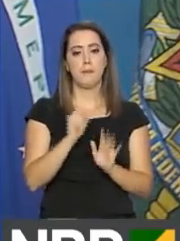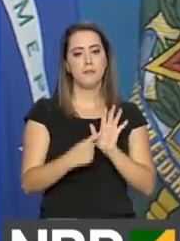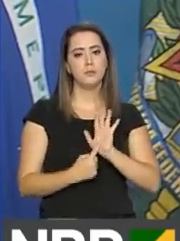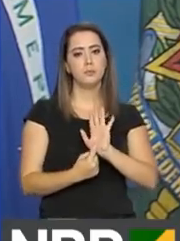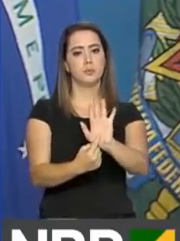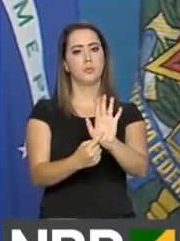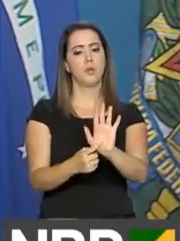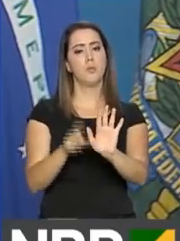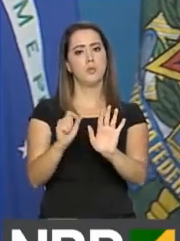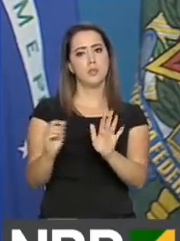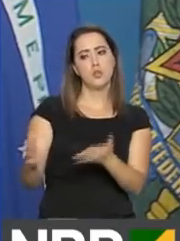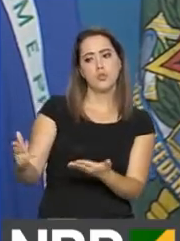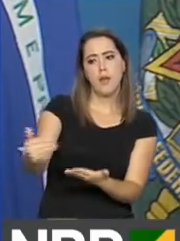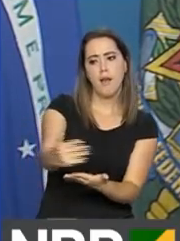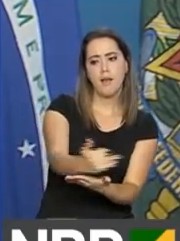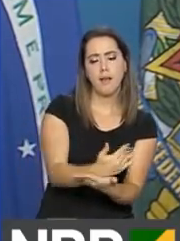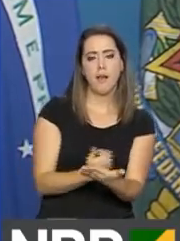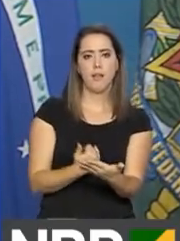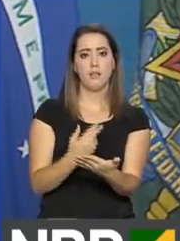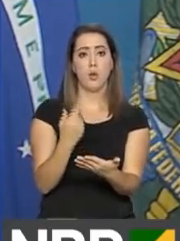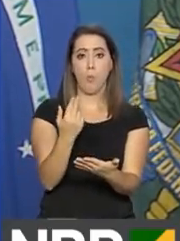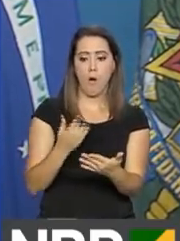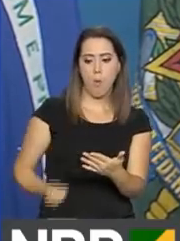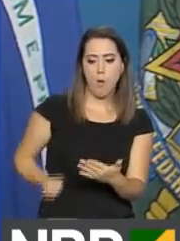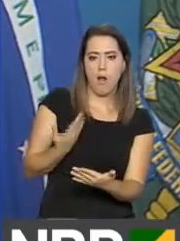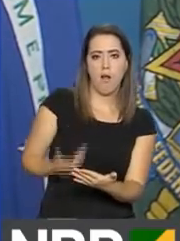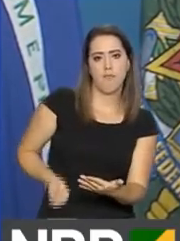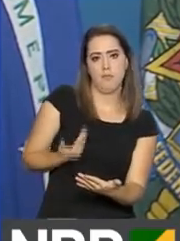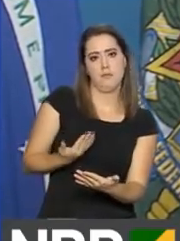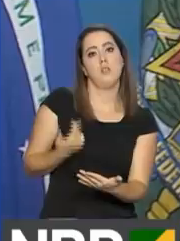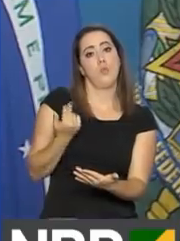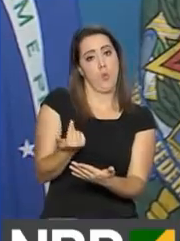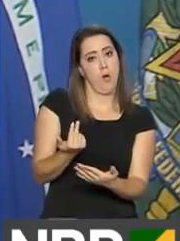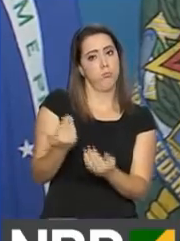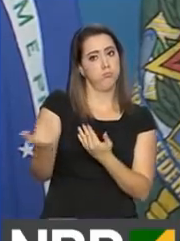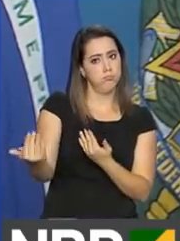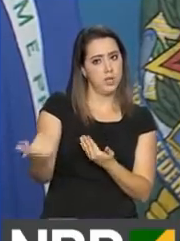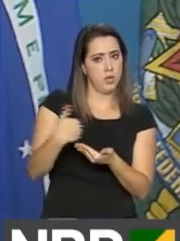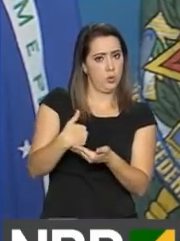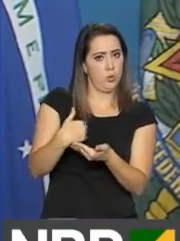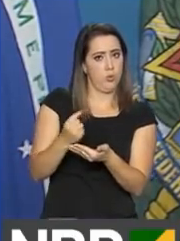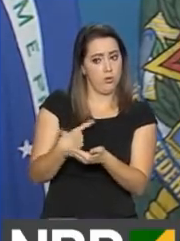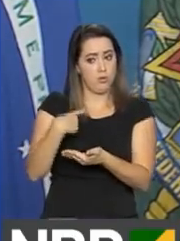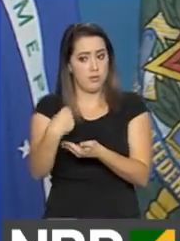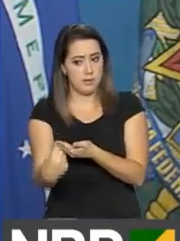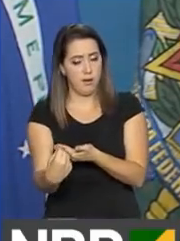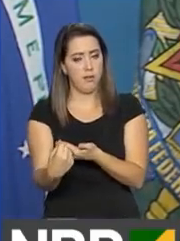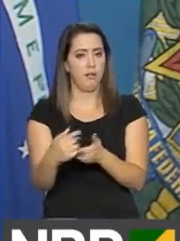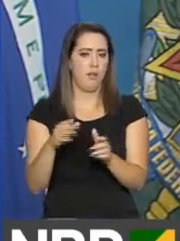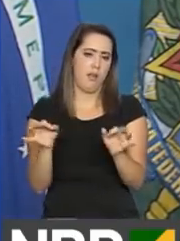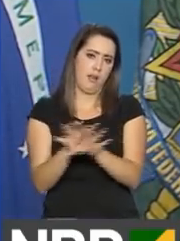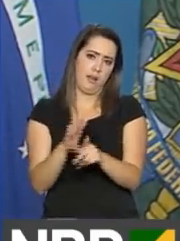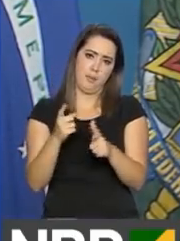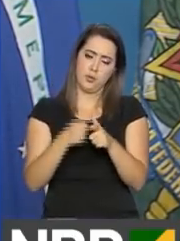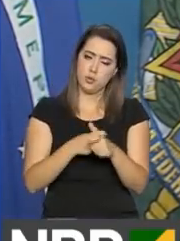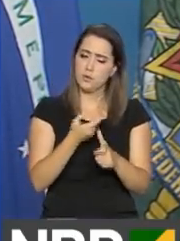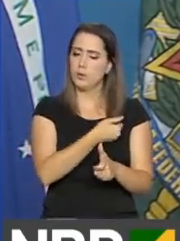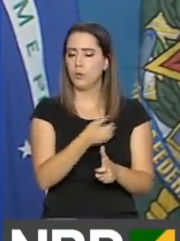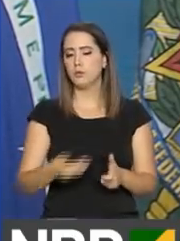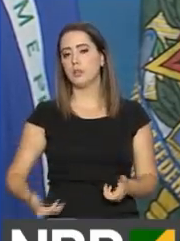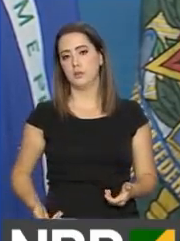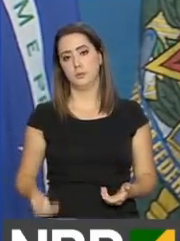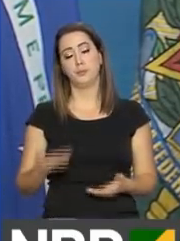aquilo que se arrecada é aquilo que se gasta portanto eliminando todo e qualquer déficit público portanto a você pedro